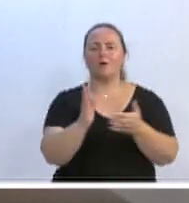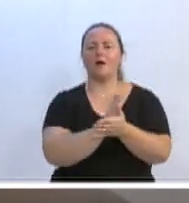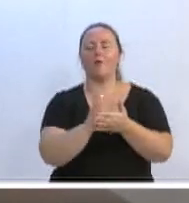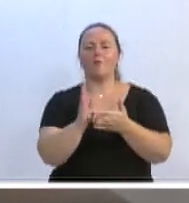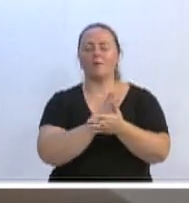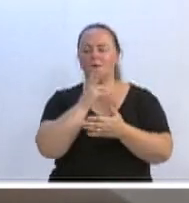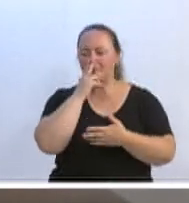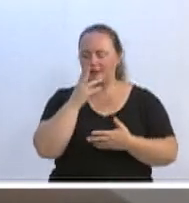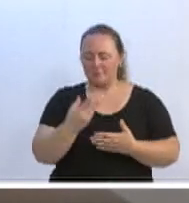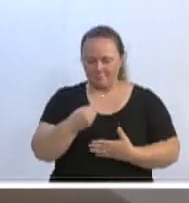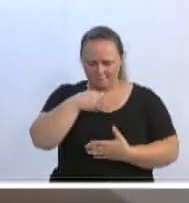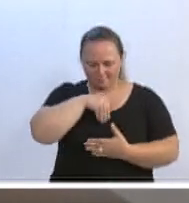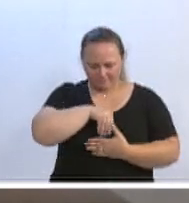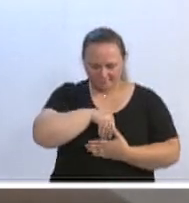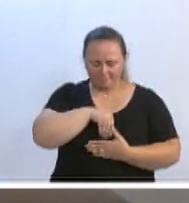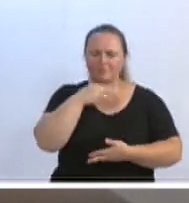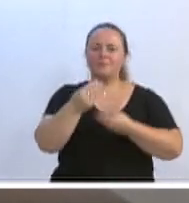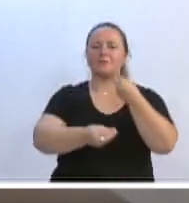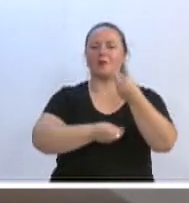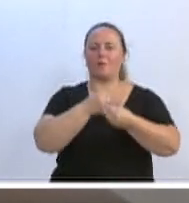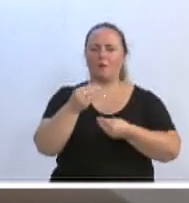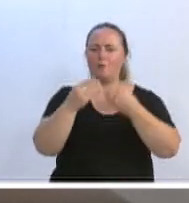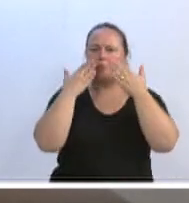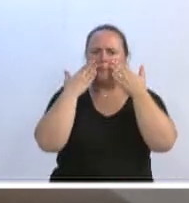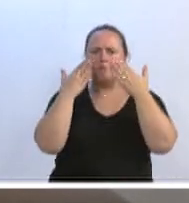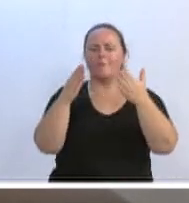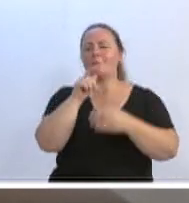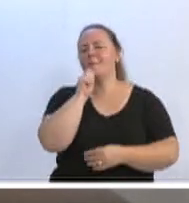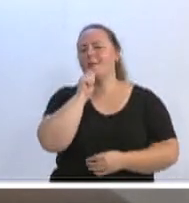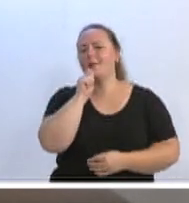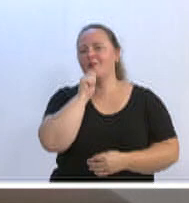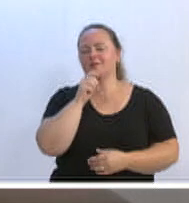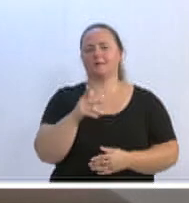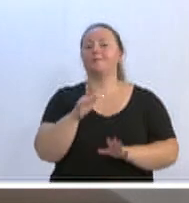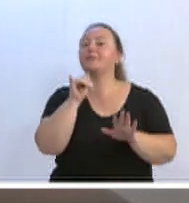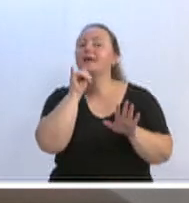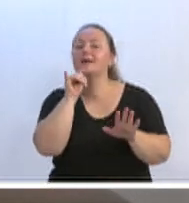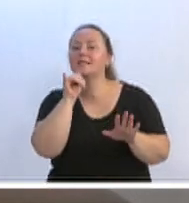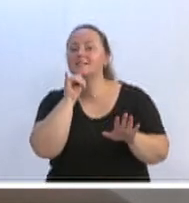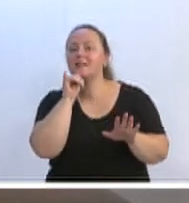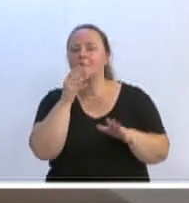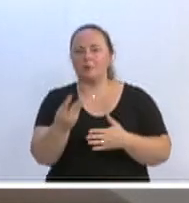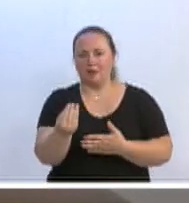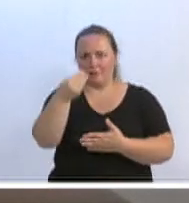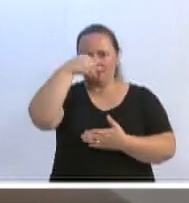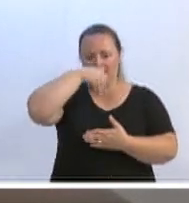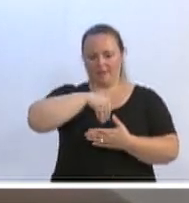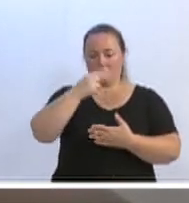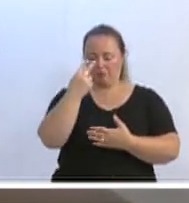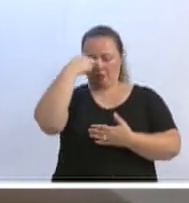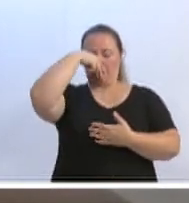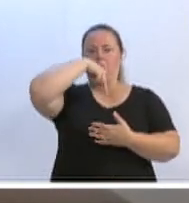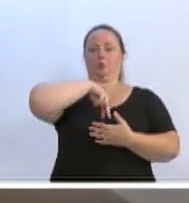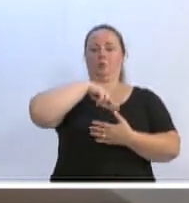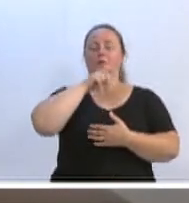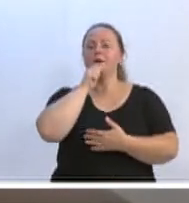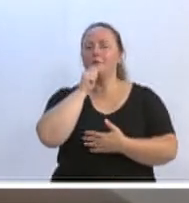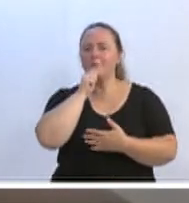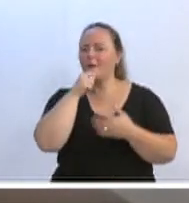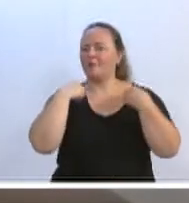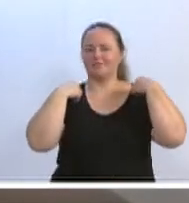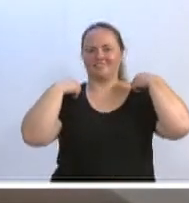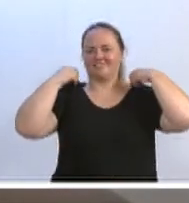internos, que são importantíssimos, que não aparecem. Por exemplo, o coração, os órgãos internos. A igreja, ela é formada